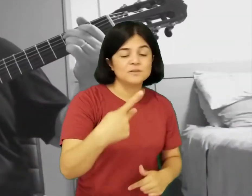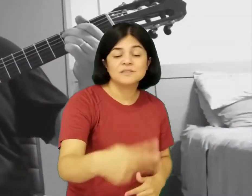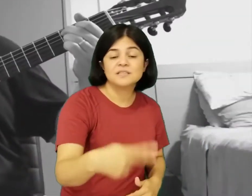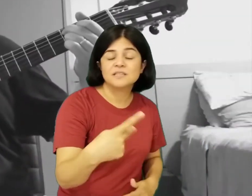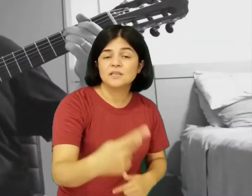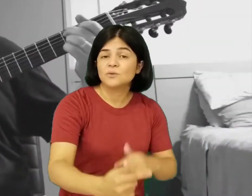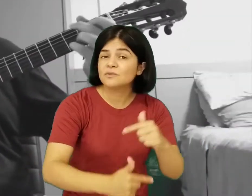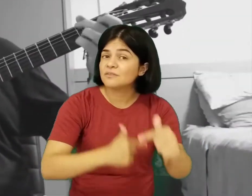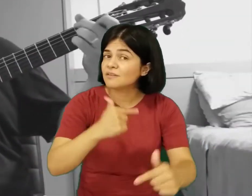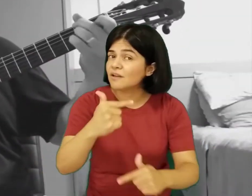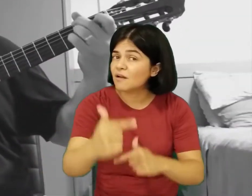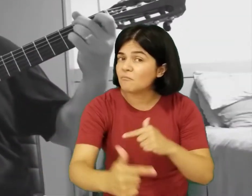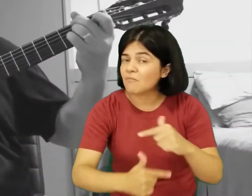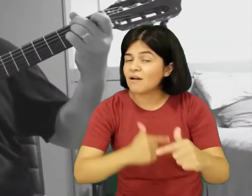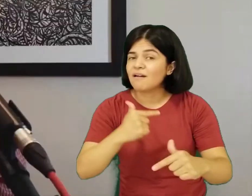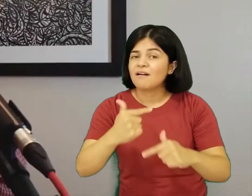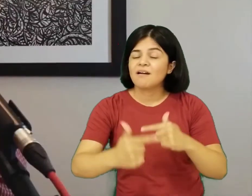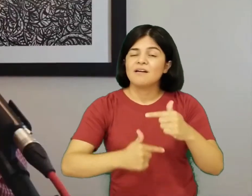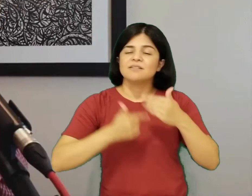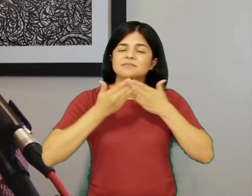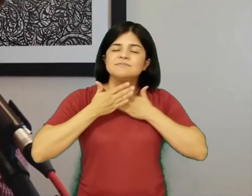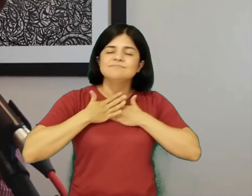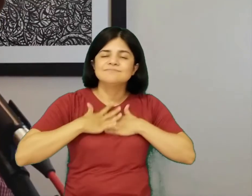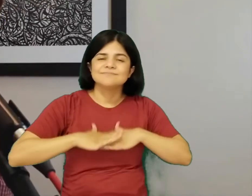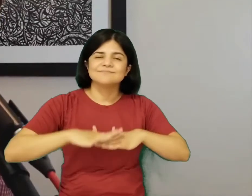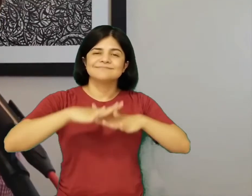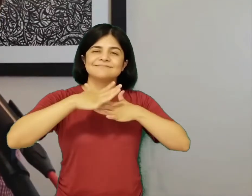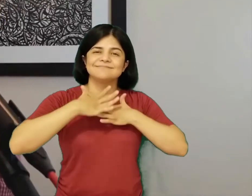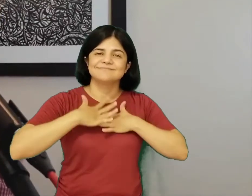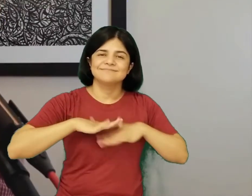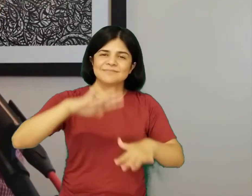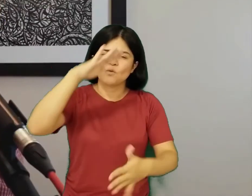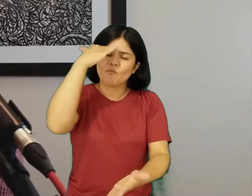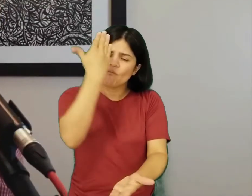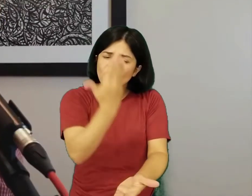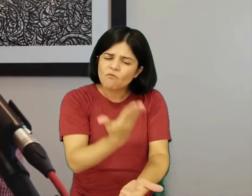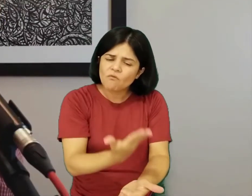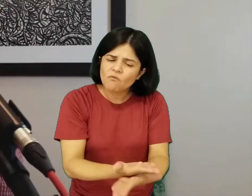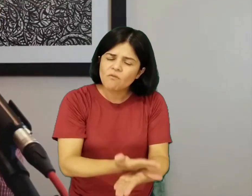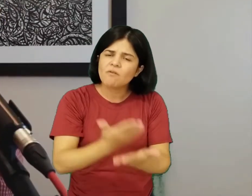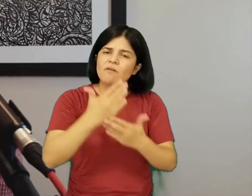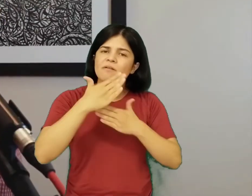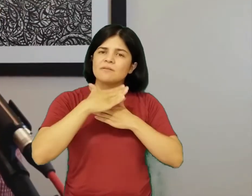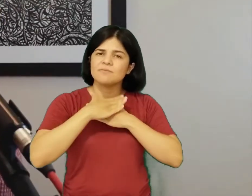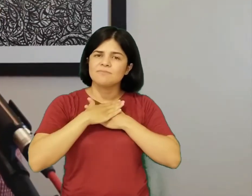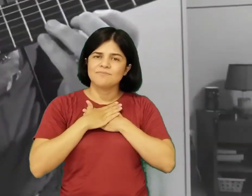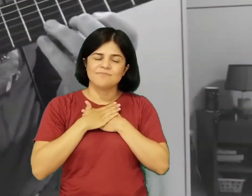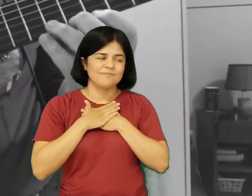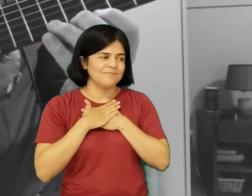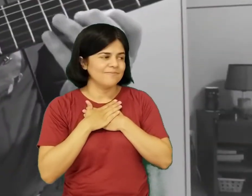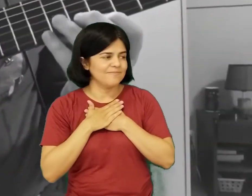e o teu trabalho é descansar em mim.